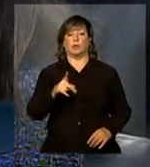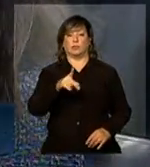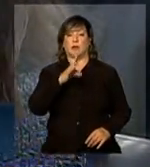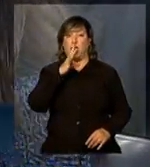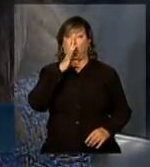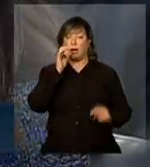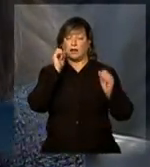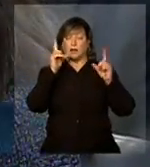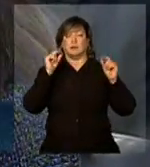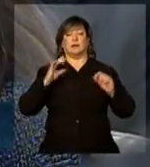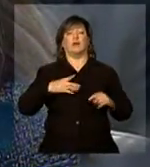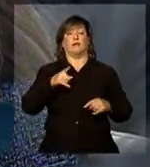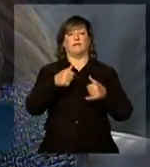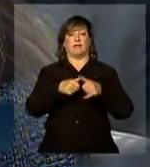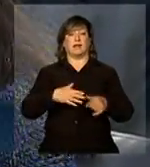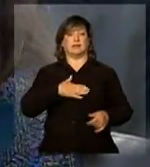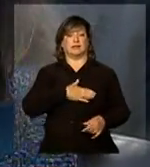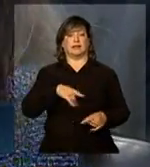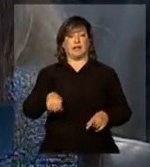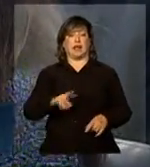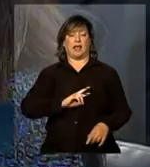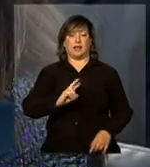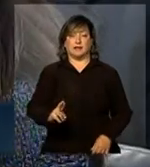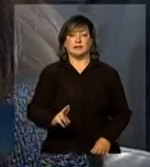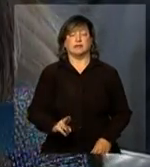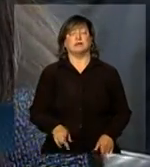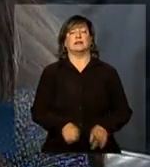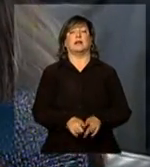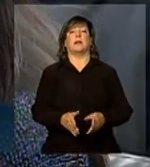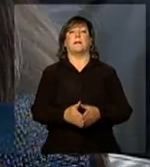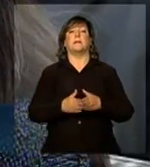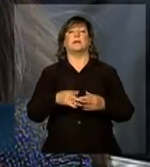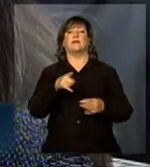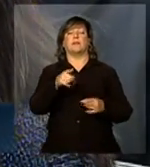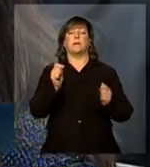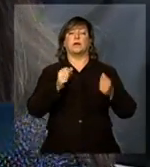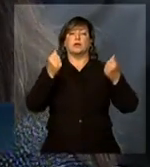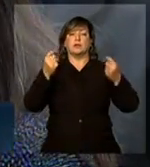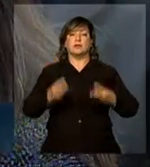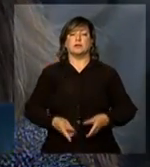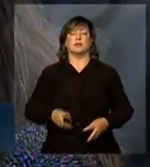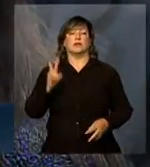fica aliviado com esse resultado. Eu queria pedir que o senhor comentasse o